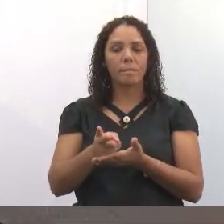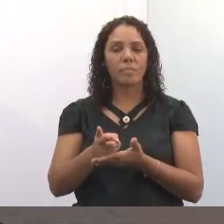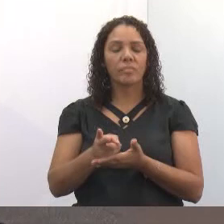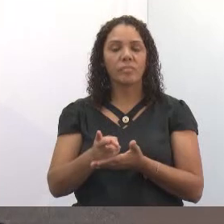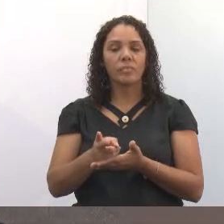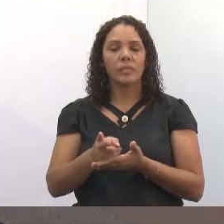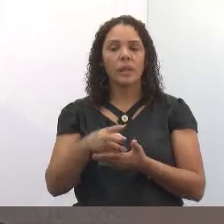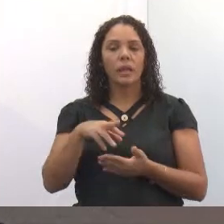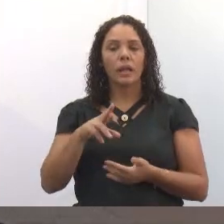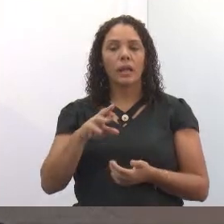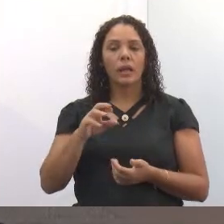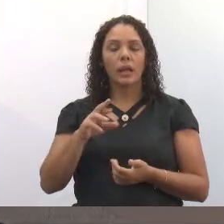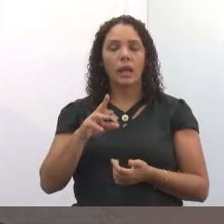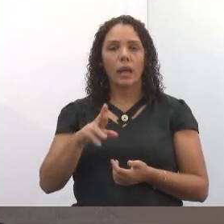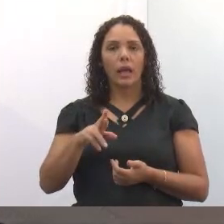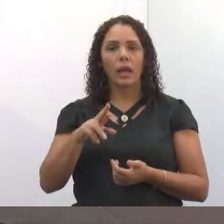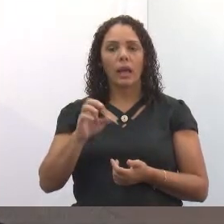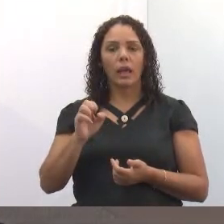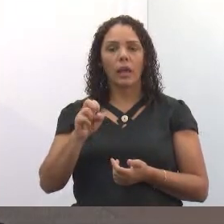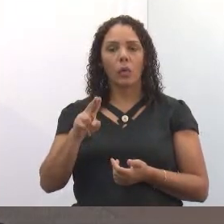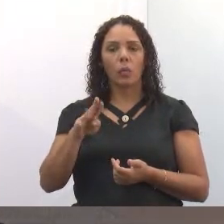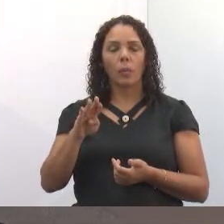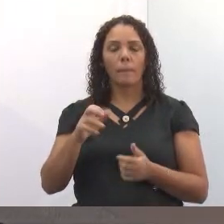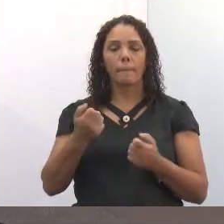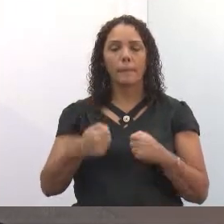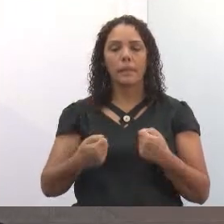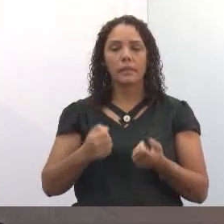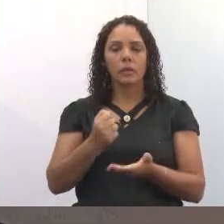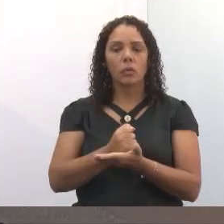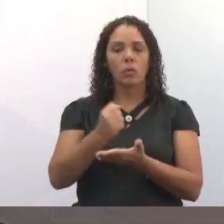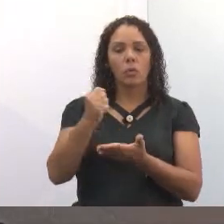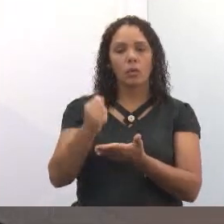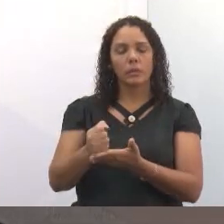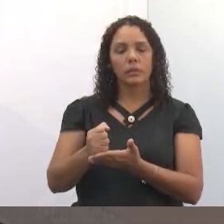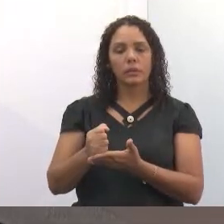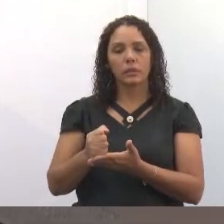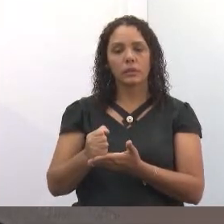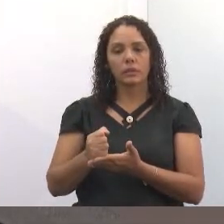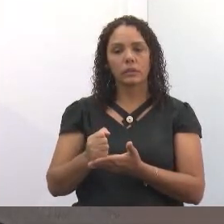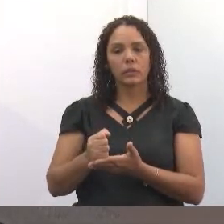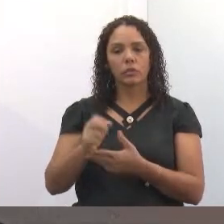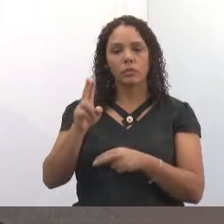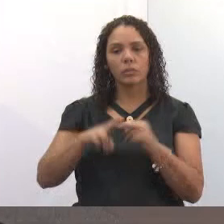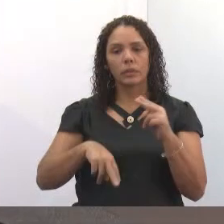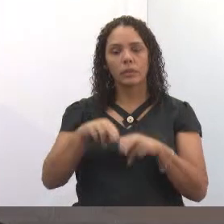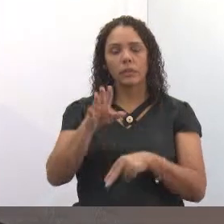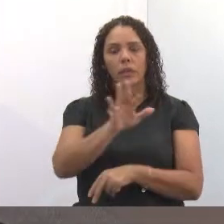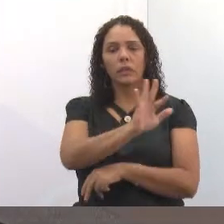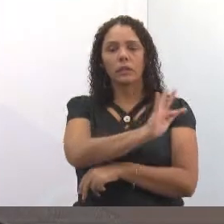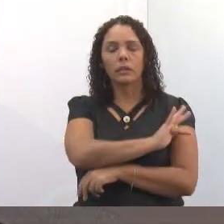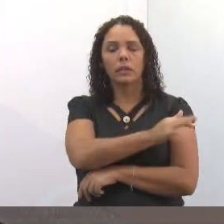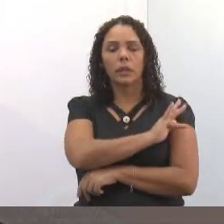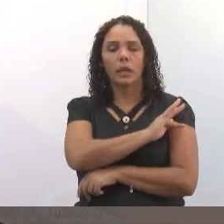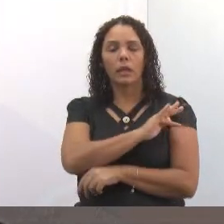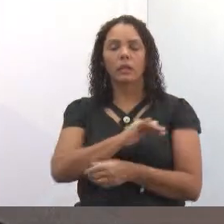REURB necessita de contratação de desenvolvimento de peças técnicas pela Fundação Prolar, que